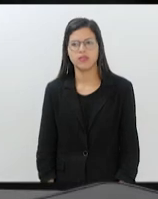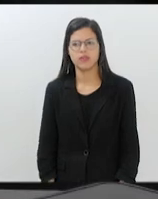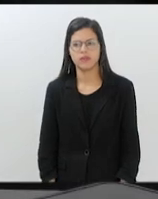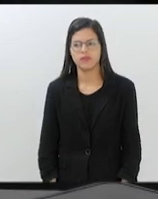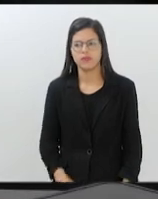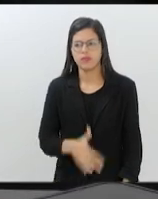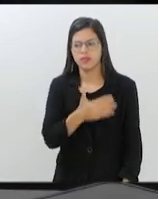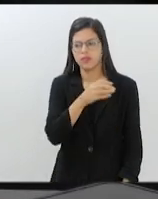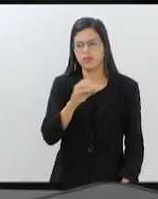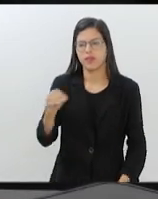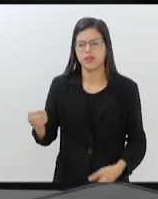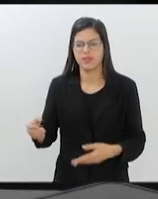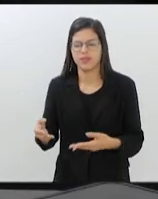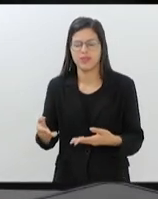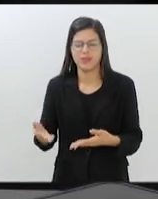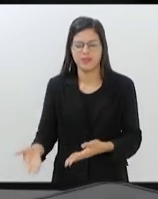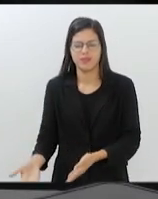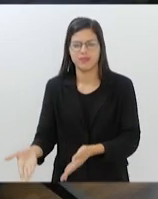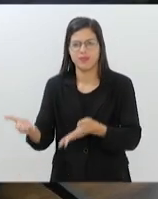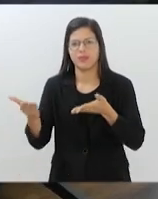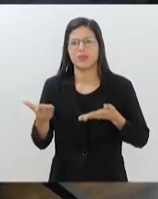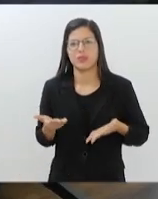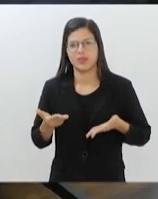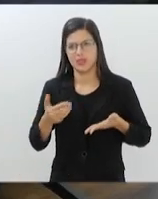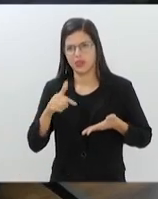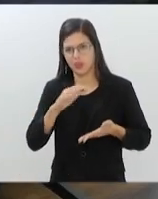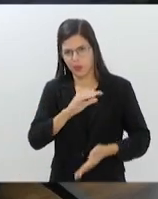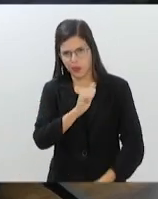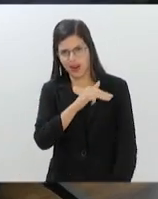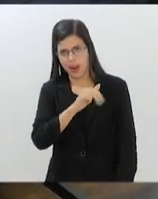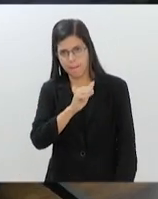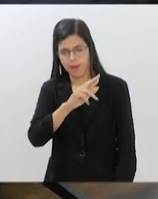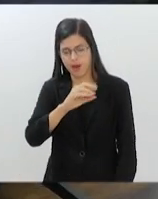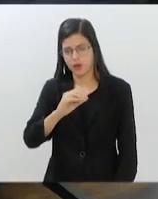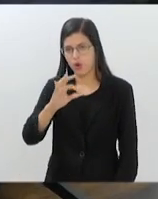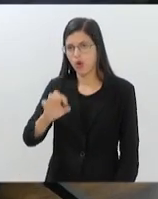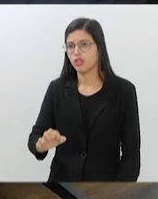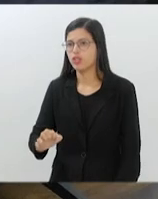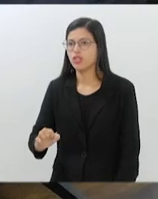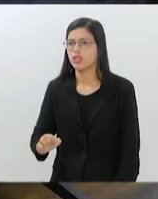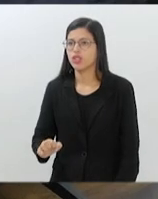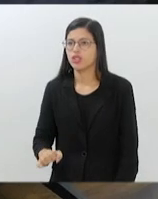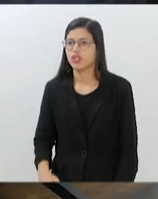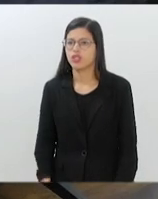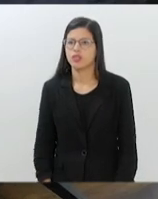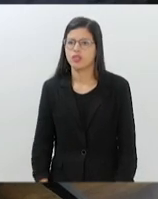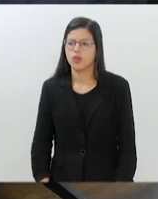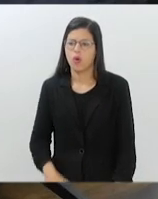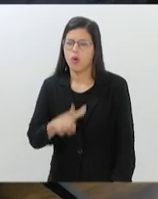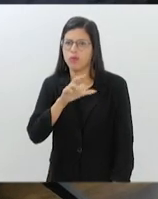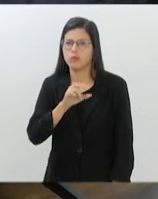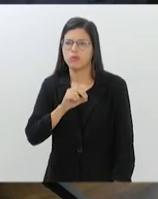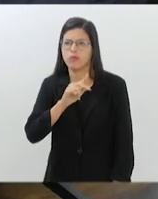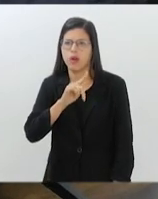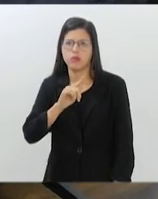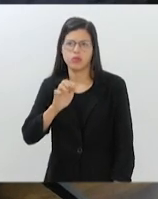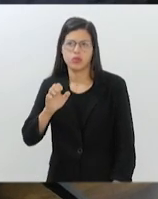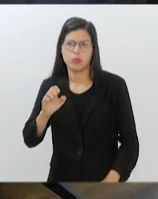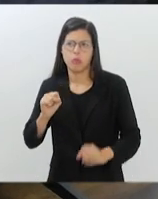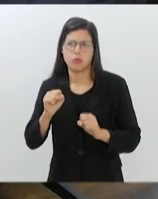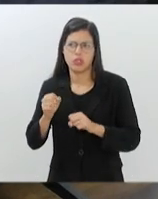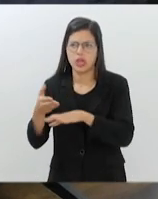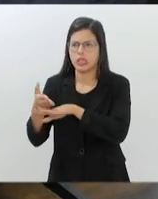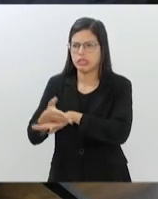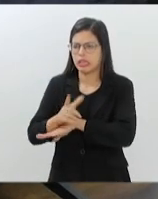convites para o camarote aí tinha um laud com a suíte o loue pode entrar e sair quem quiser entrar quem quiser quem todas